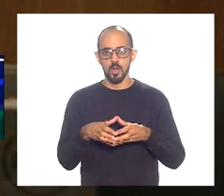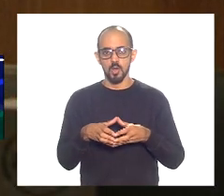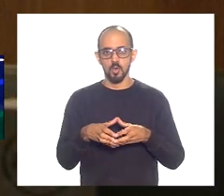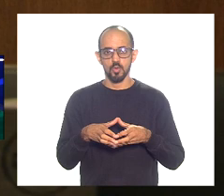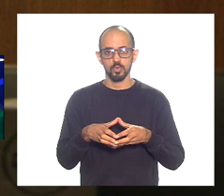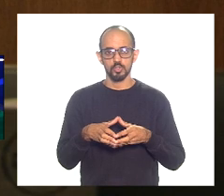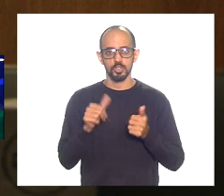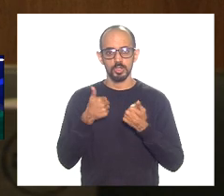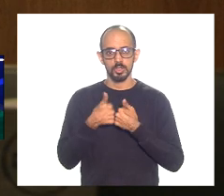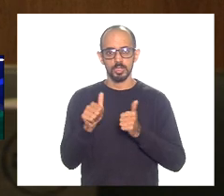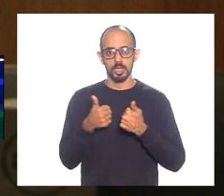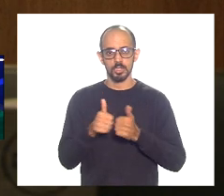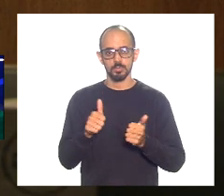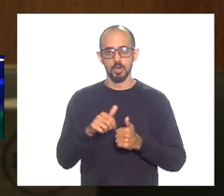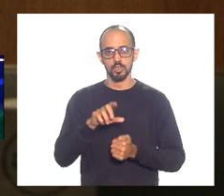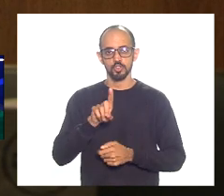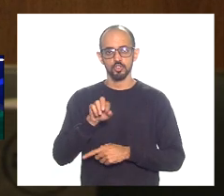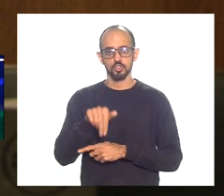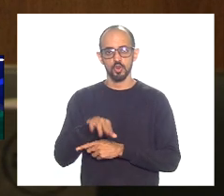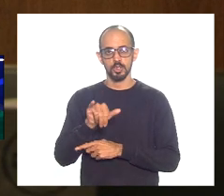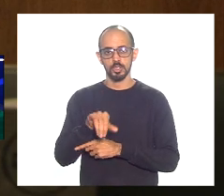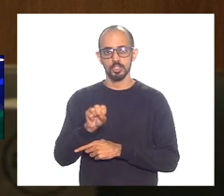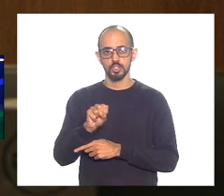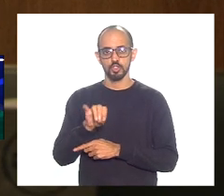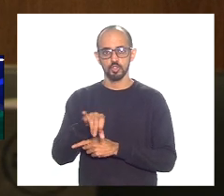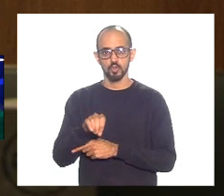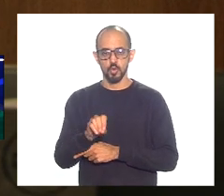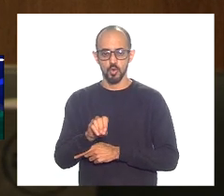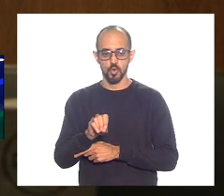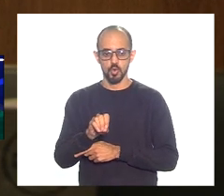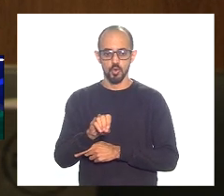de Transporte, deputado Dionísio Lins.